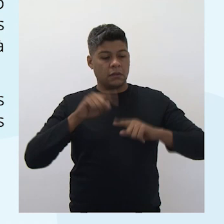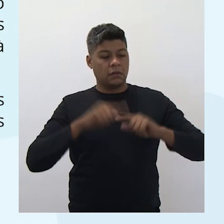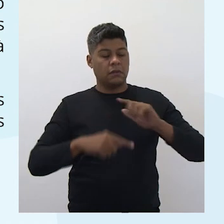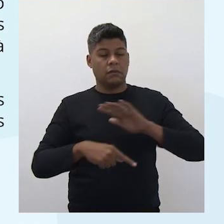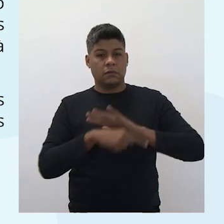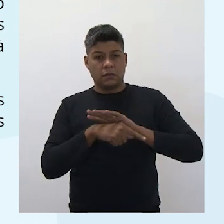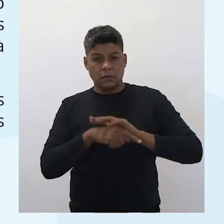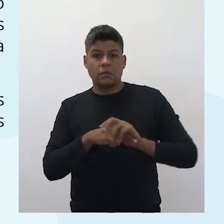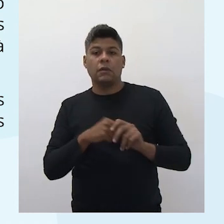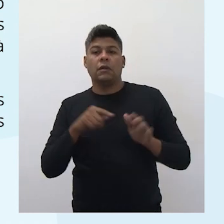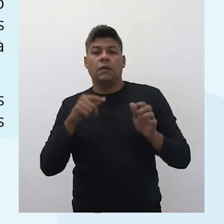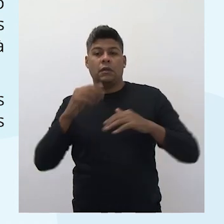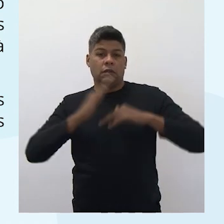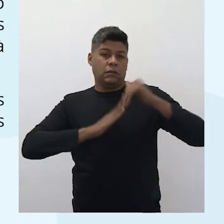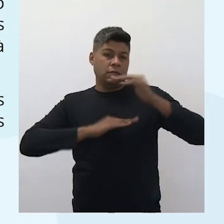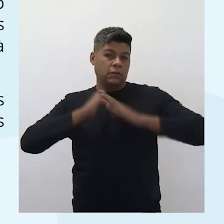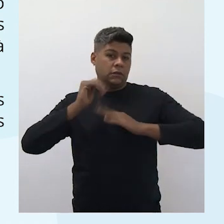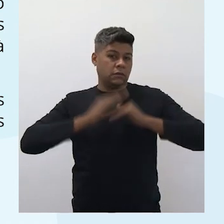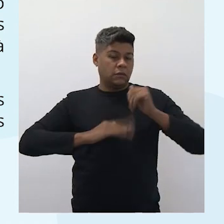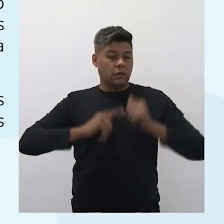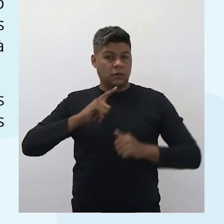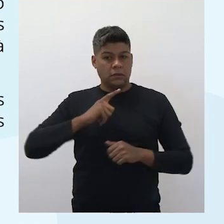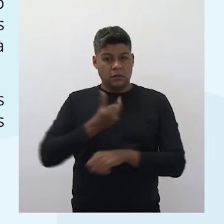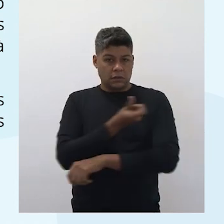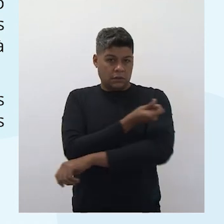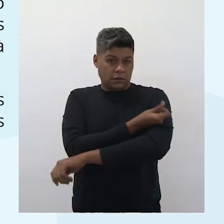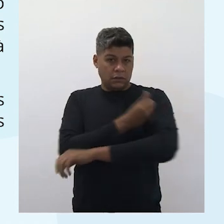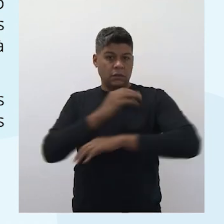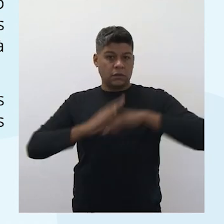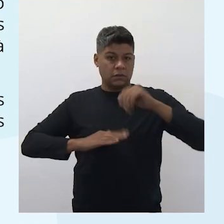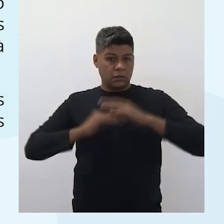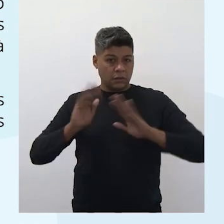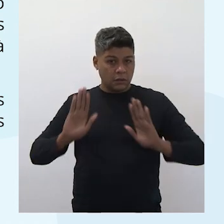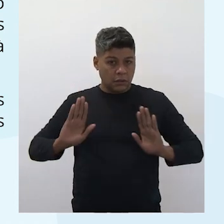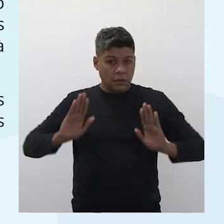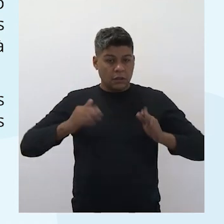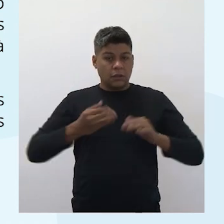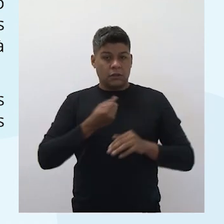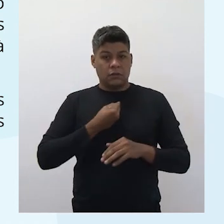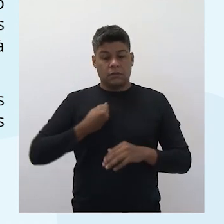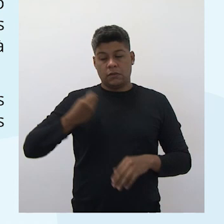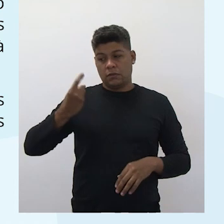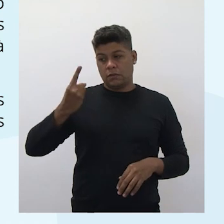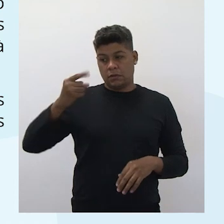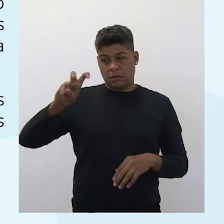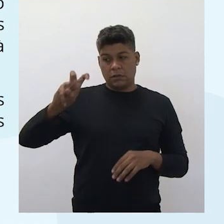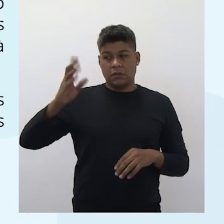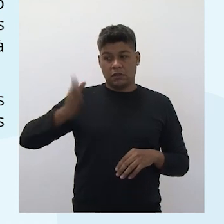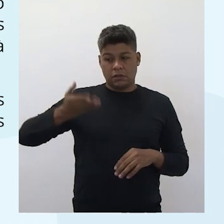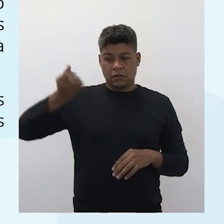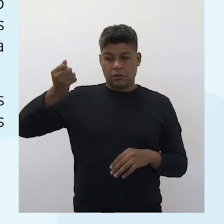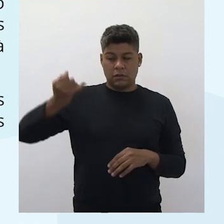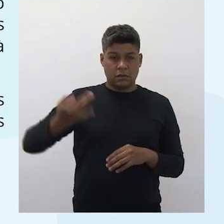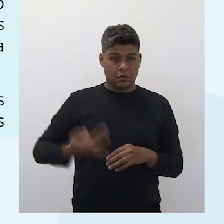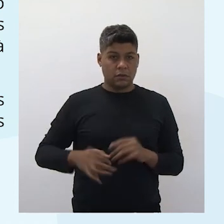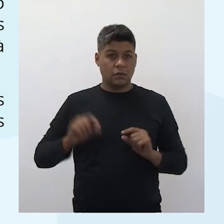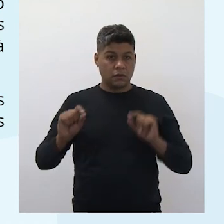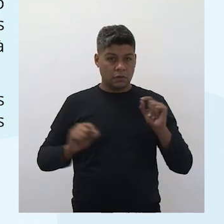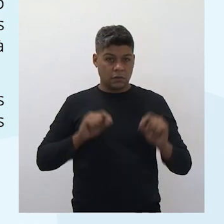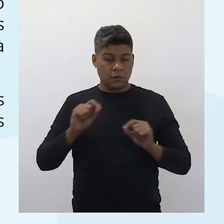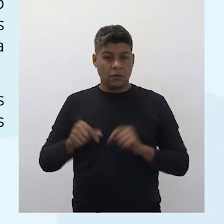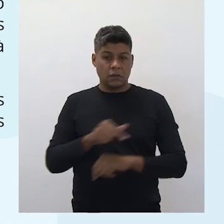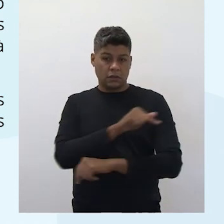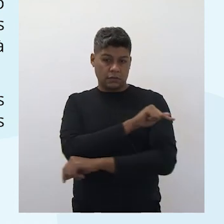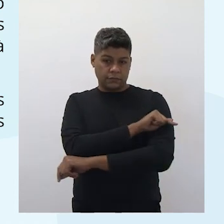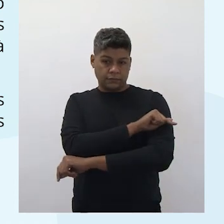sobre essa questão da habilidade. Nós temos do sexto ano, que é a habilidade específica número 15, que eu acabei de dizer. A do sétimo